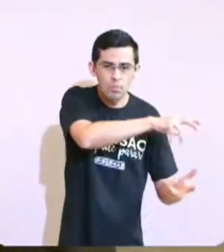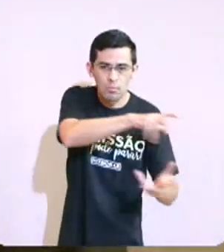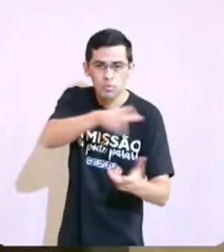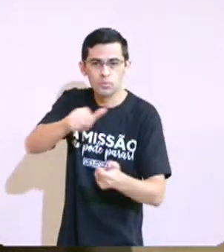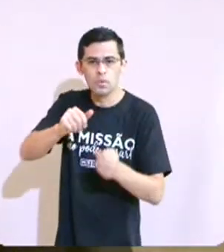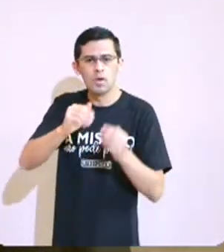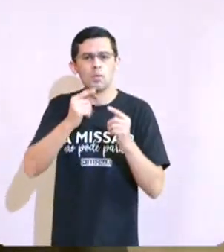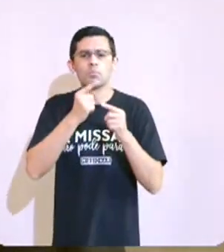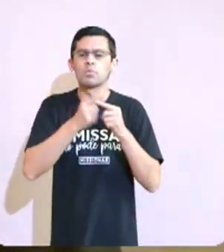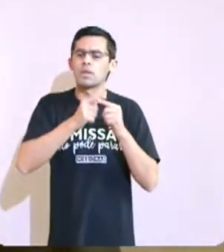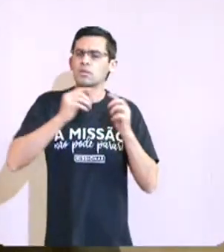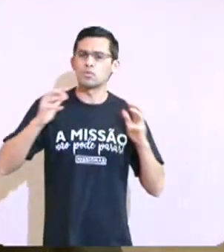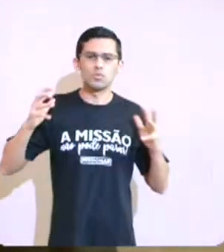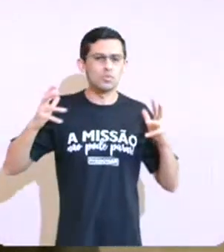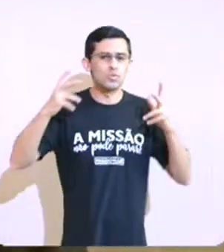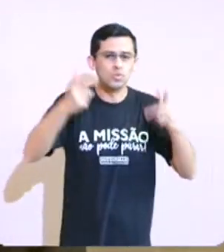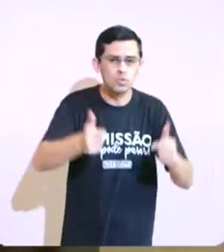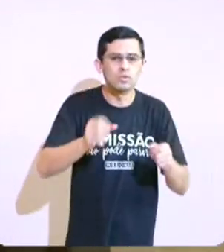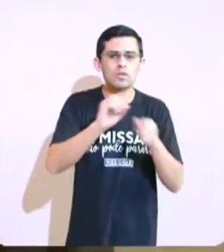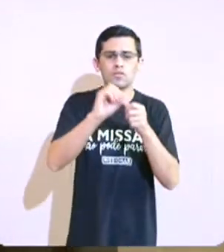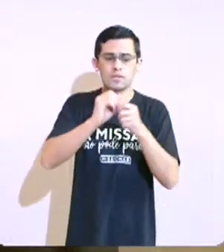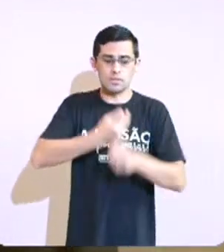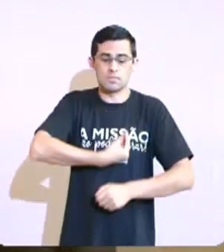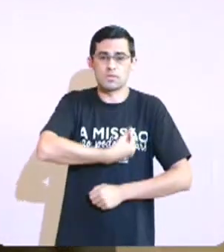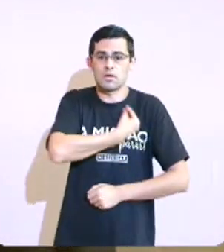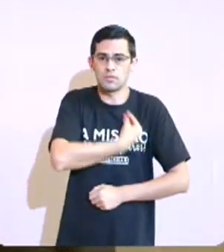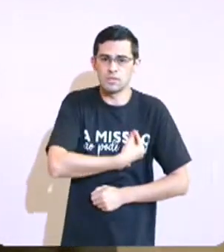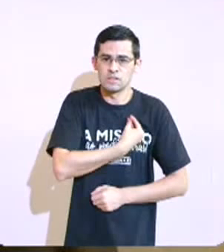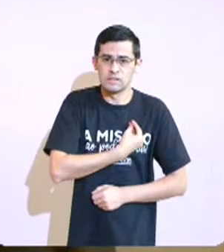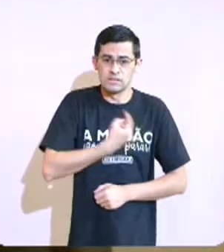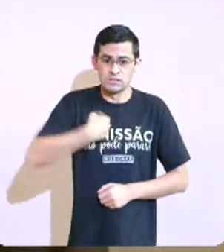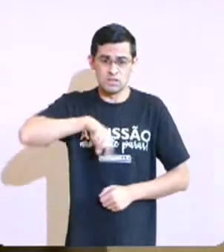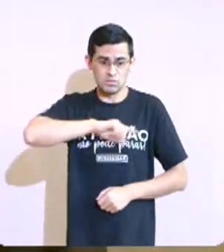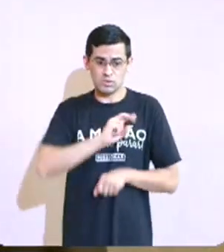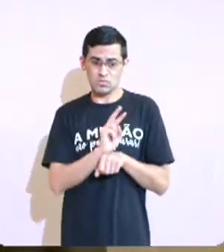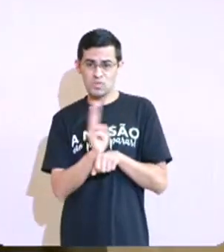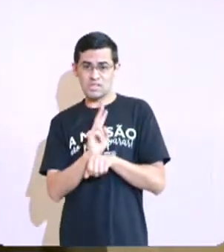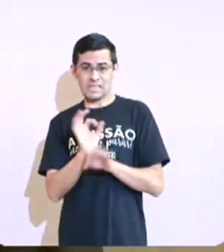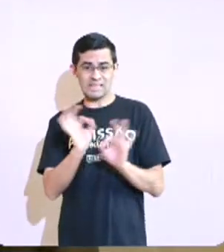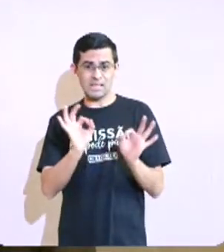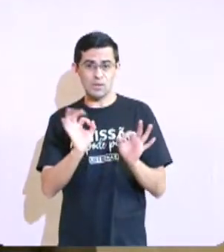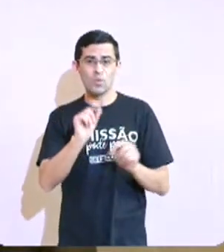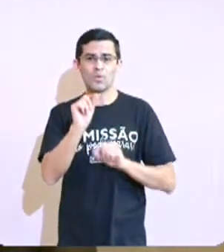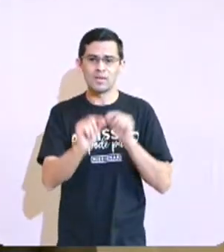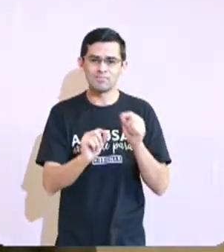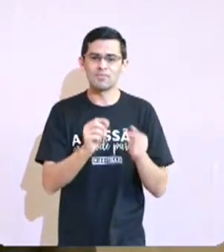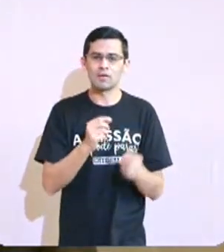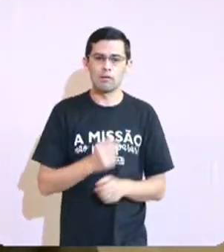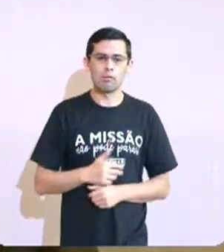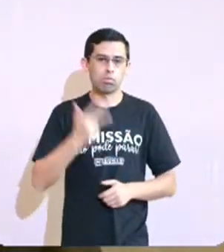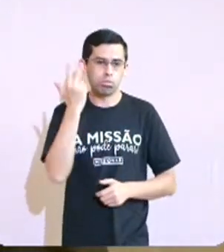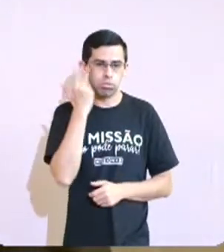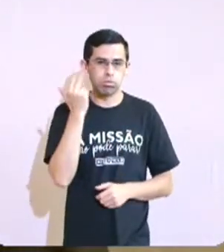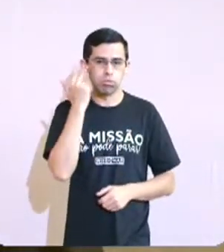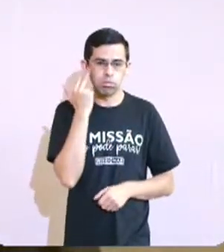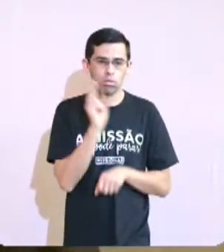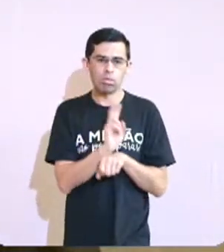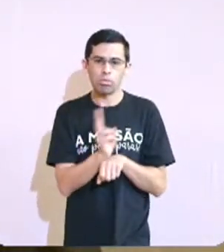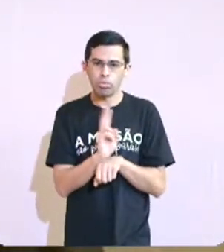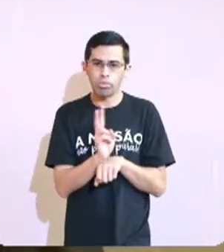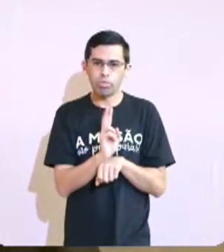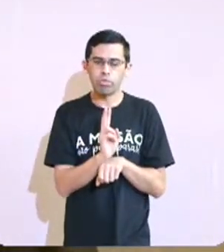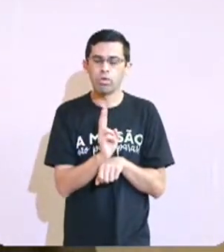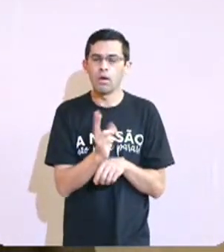fazemos na vida, irmãos e irmãs da PIB, se não formos vigilantes, pode tornar-se algo mecânico, automático e